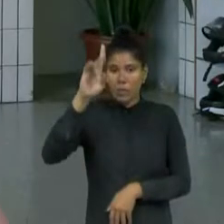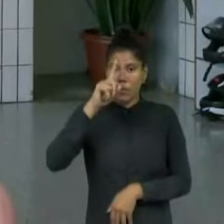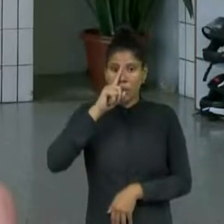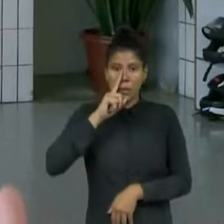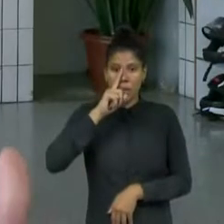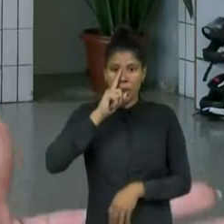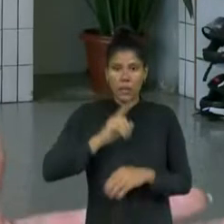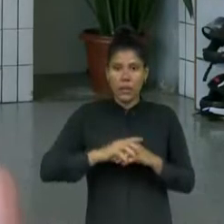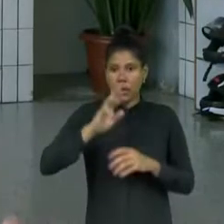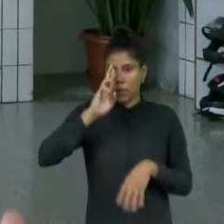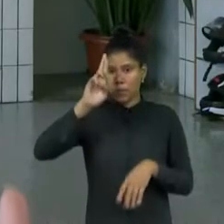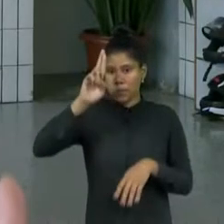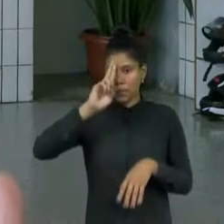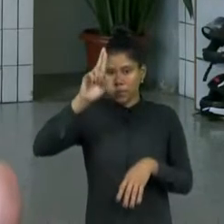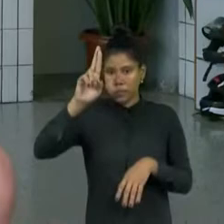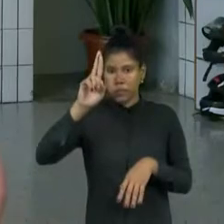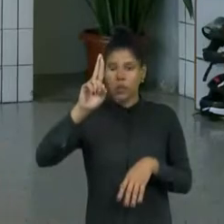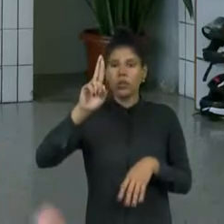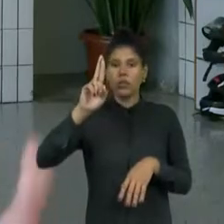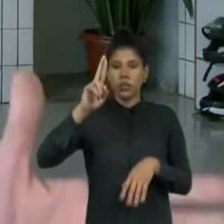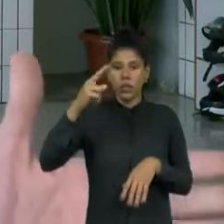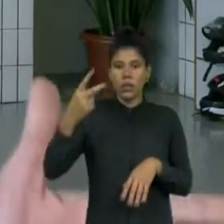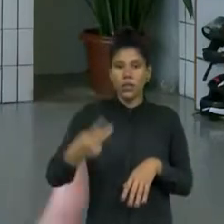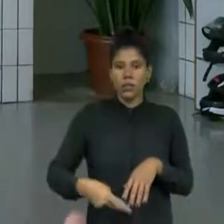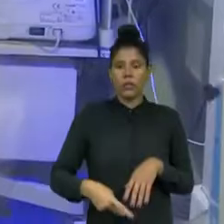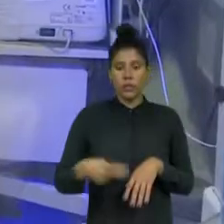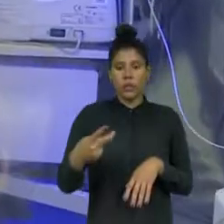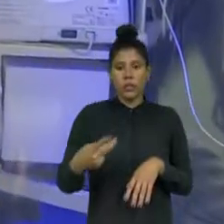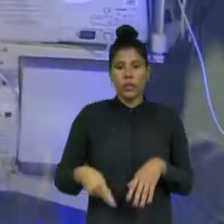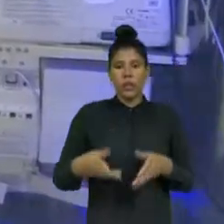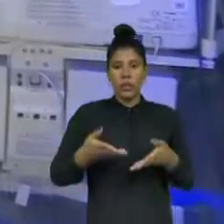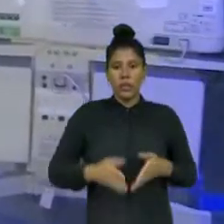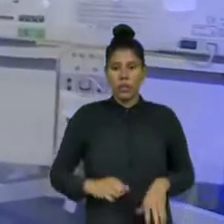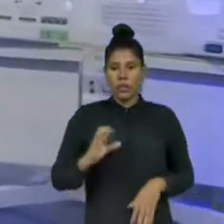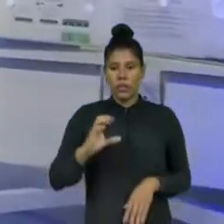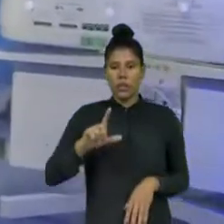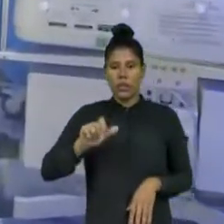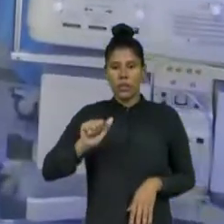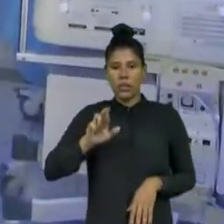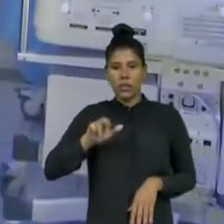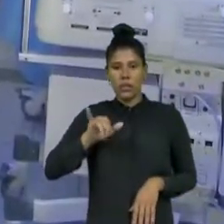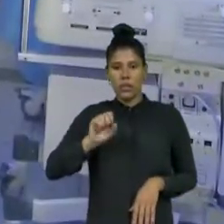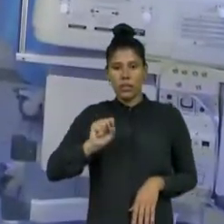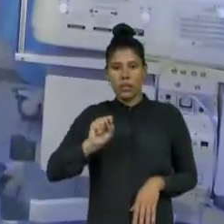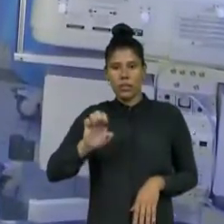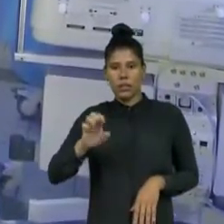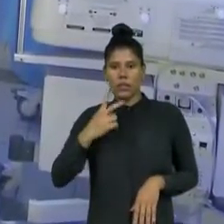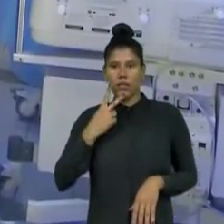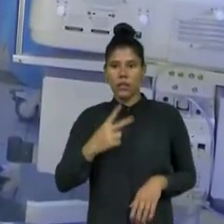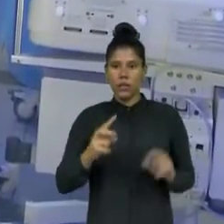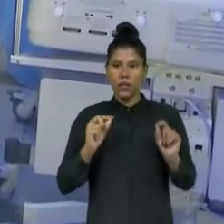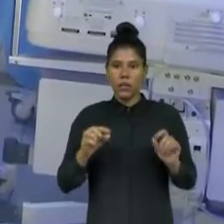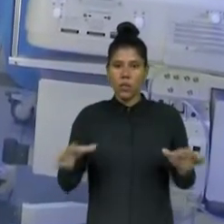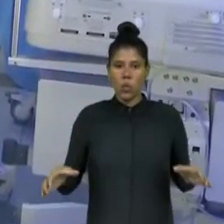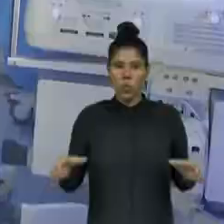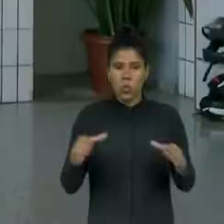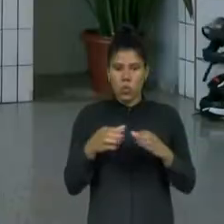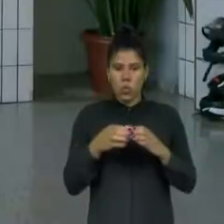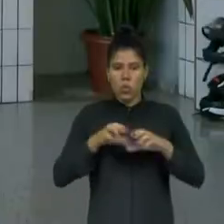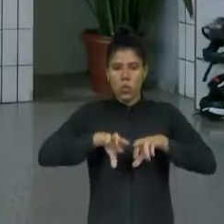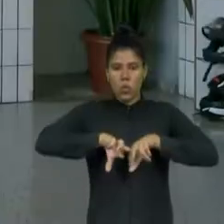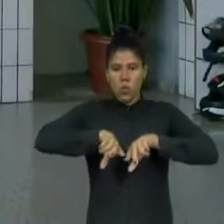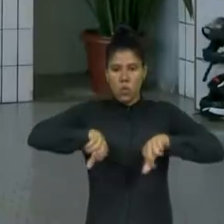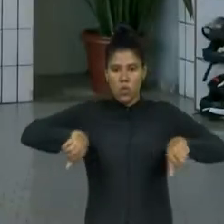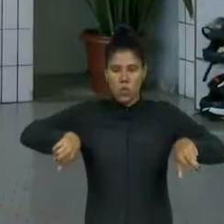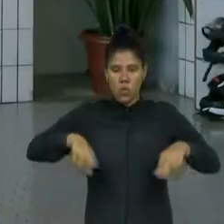da obstetrícia da maternidade escola, Clarice Uchoa, explica que o atendimento é feito por uma equipe multidisciplinar,